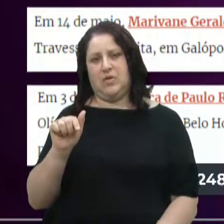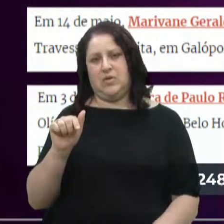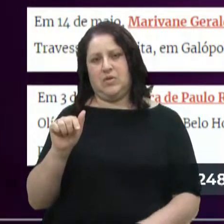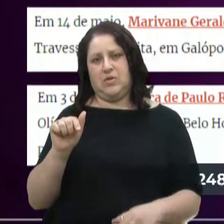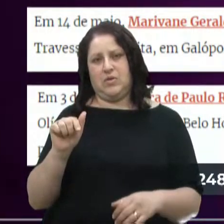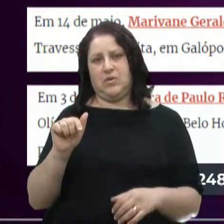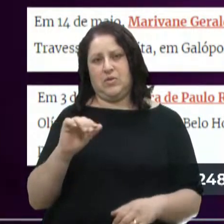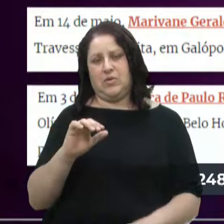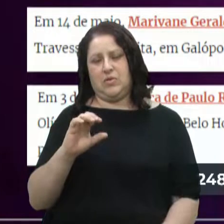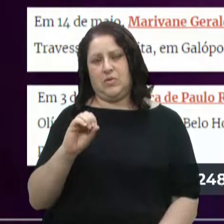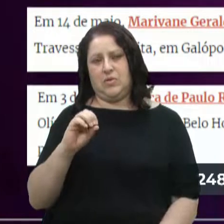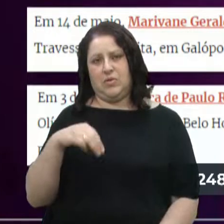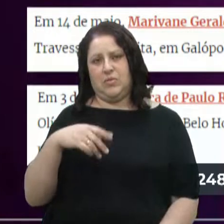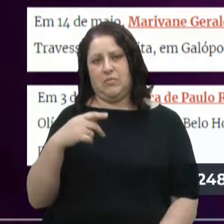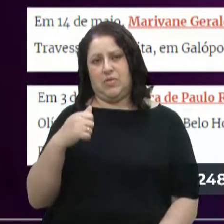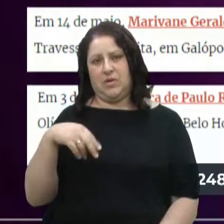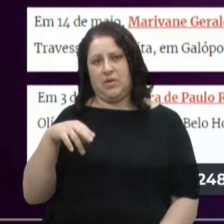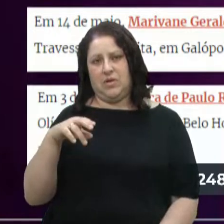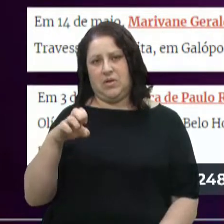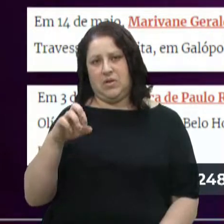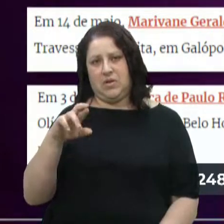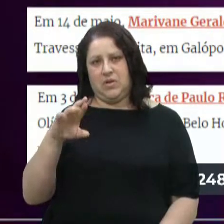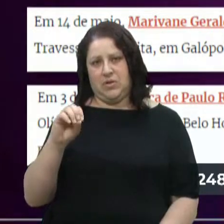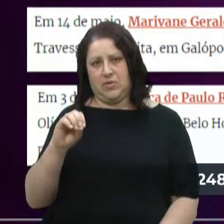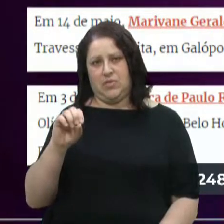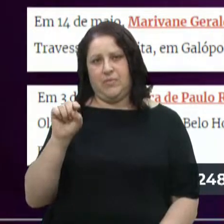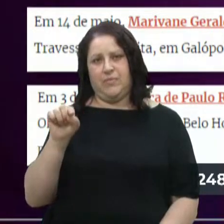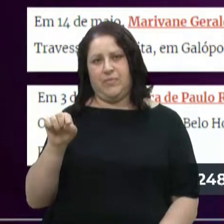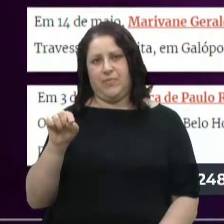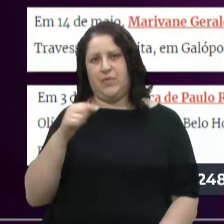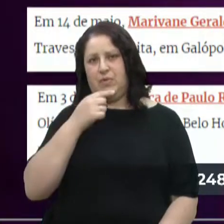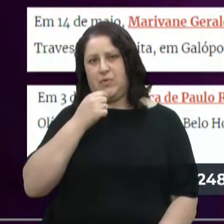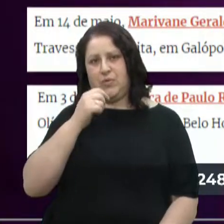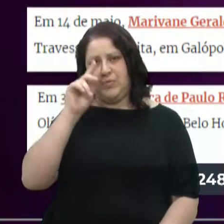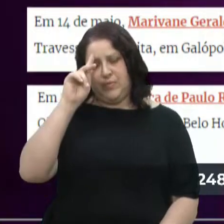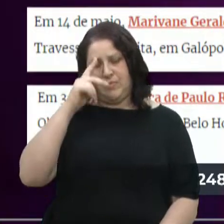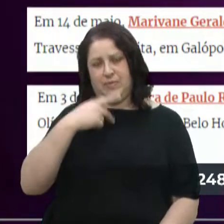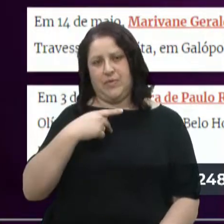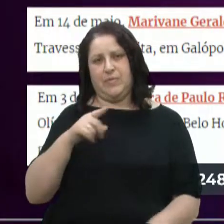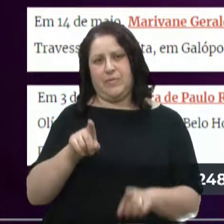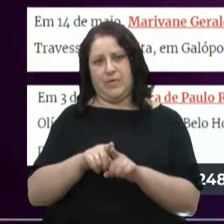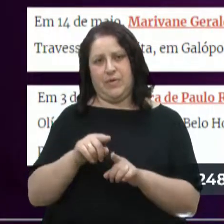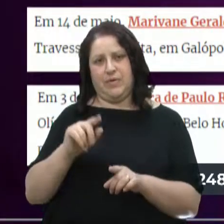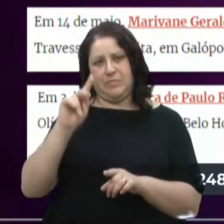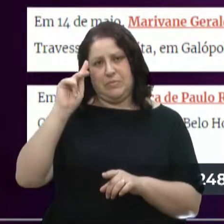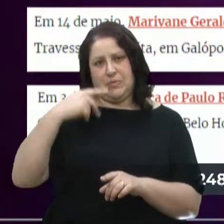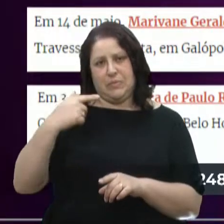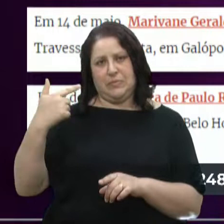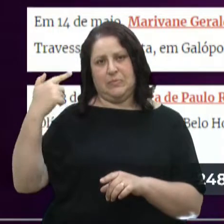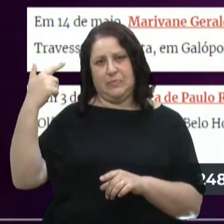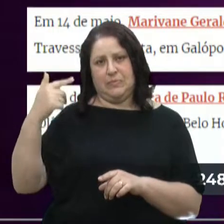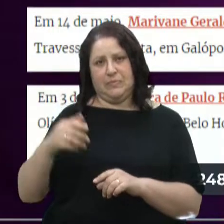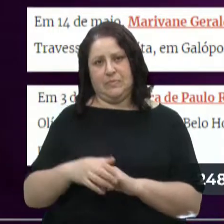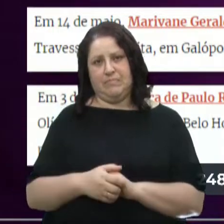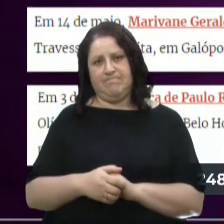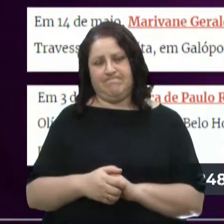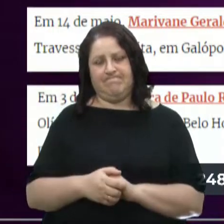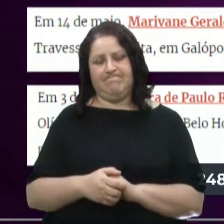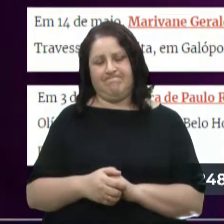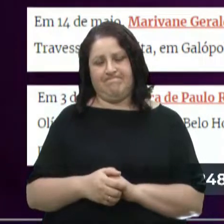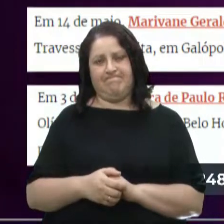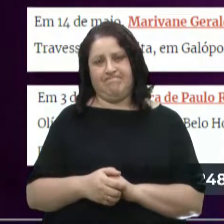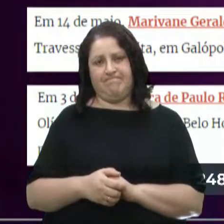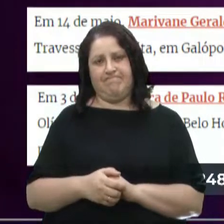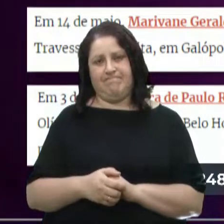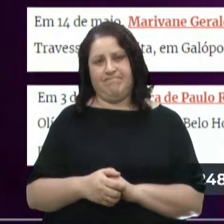acabou atirando contra ele próprio após cometer este crime. Em 14 de maio, nós tivemos também